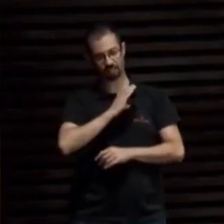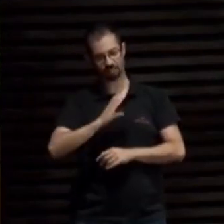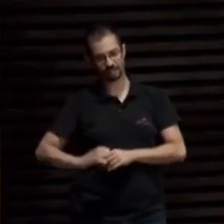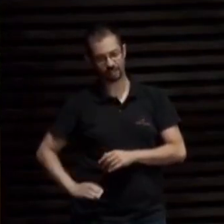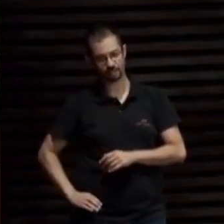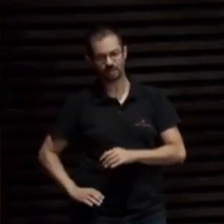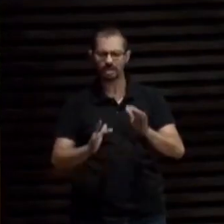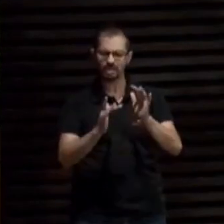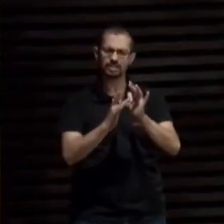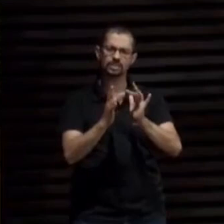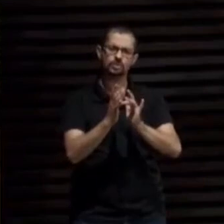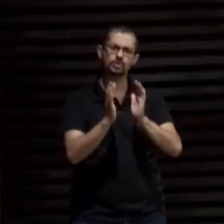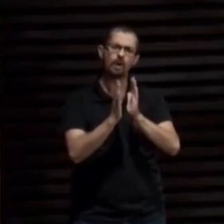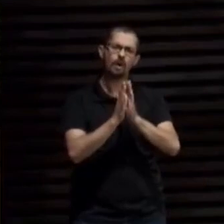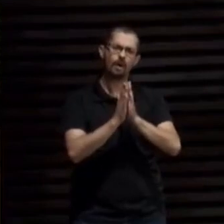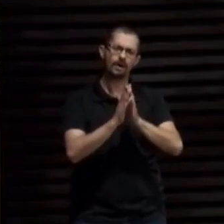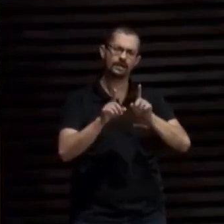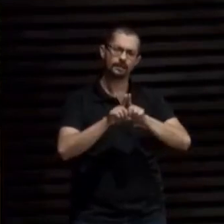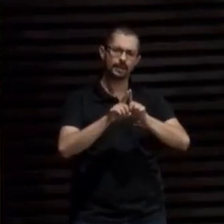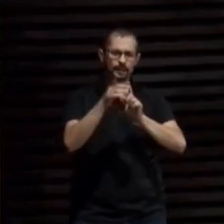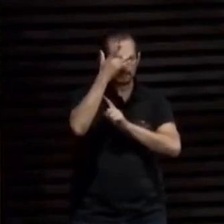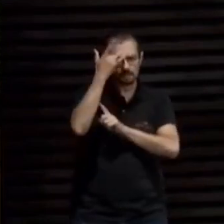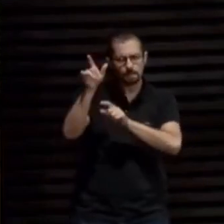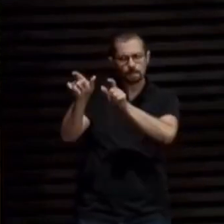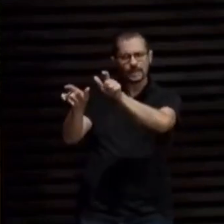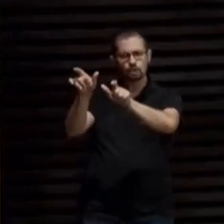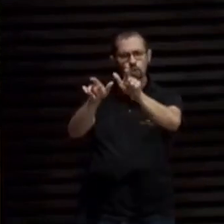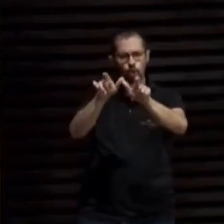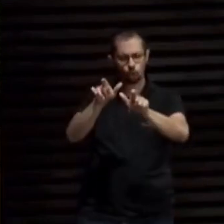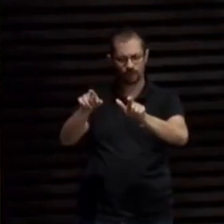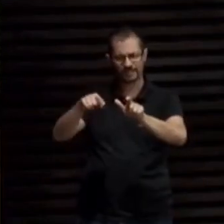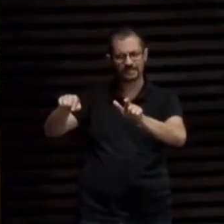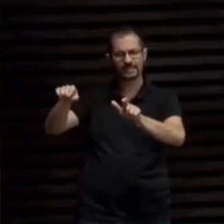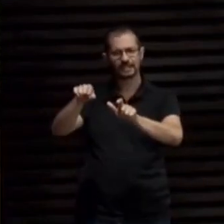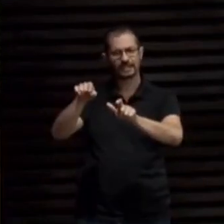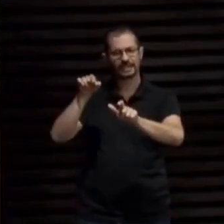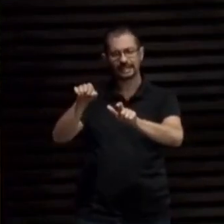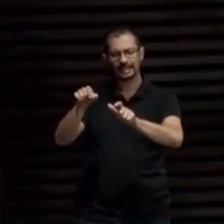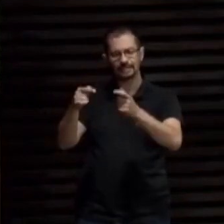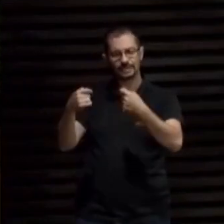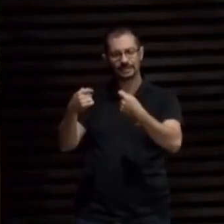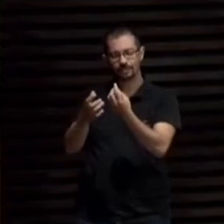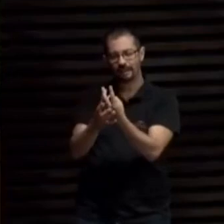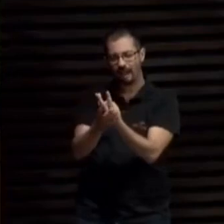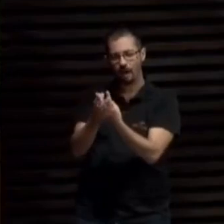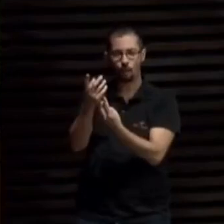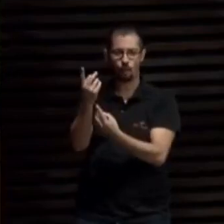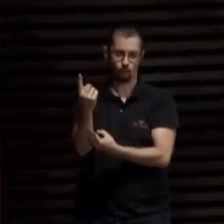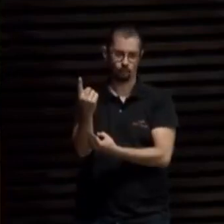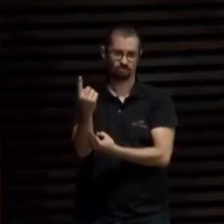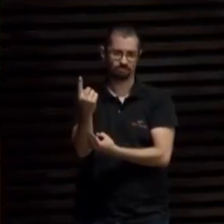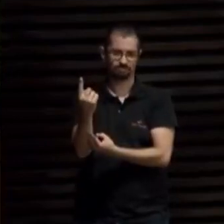Jesus ora também por aqueles outros especificamente, para que sejam um. A